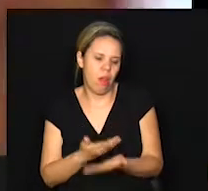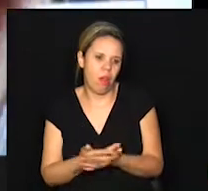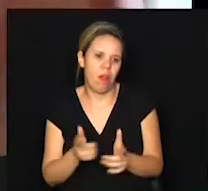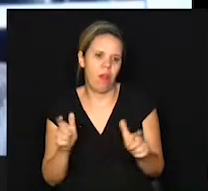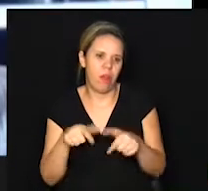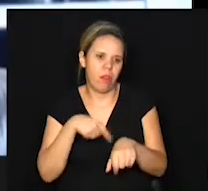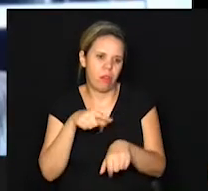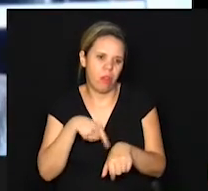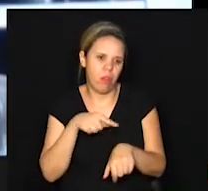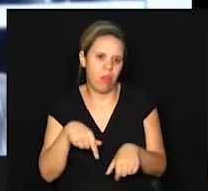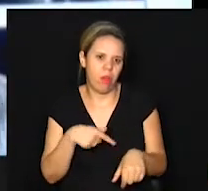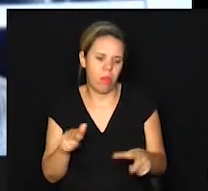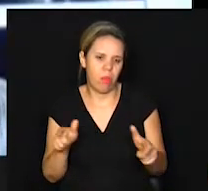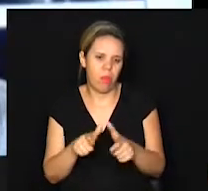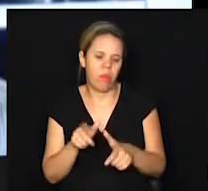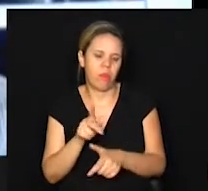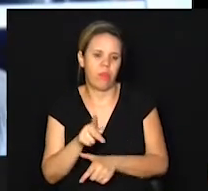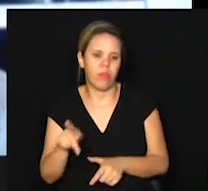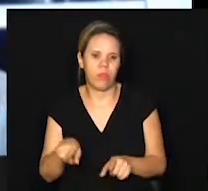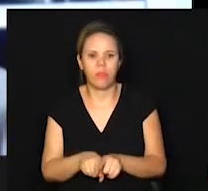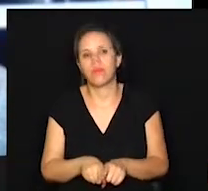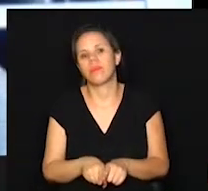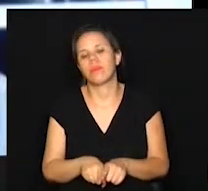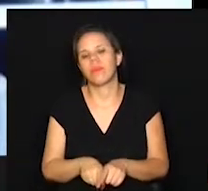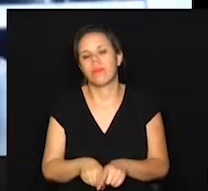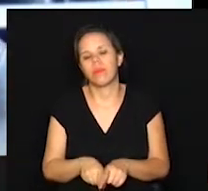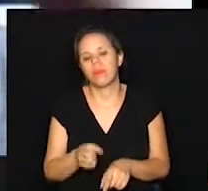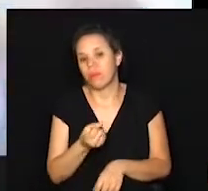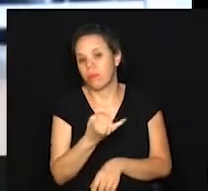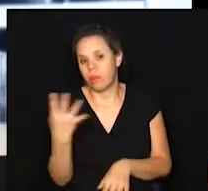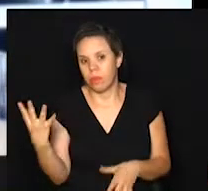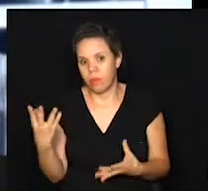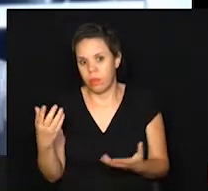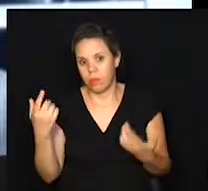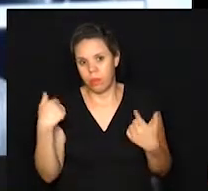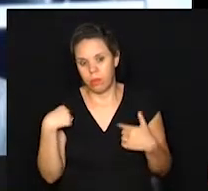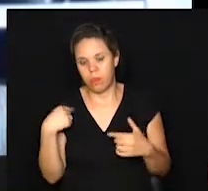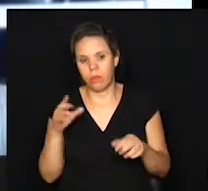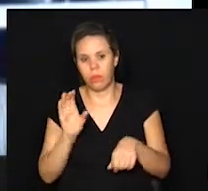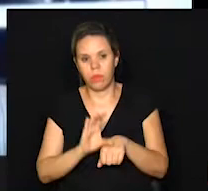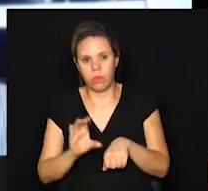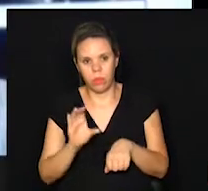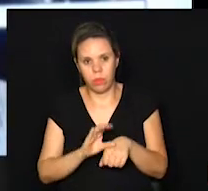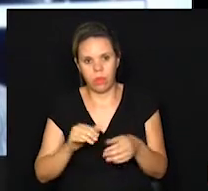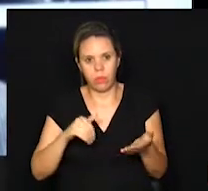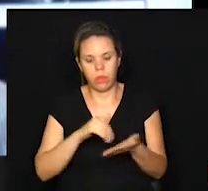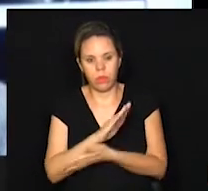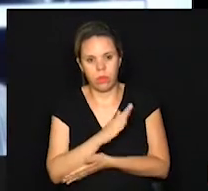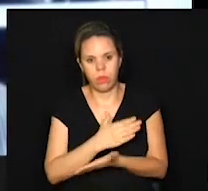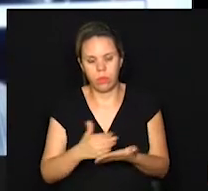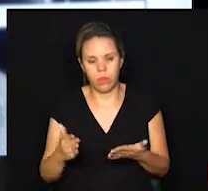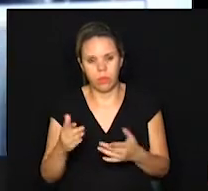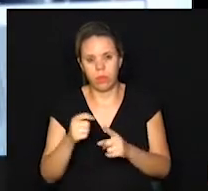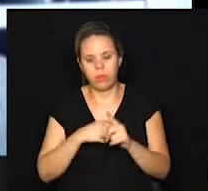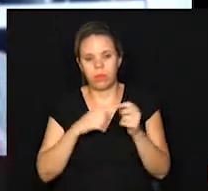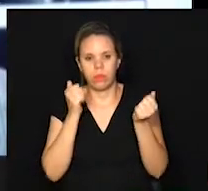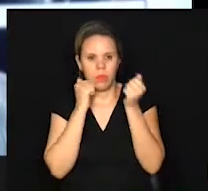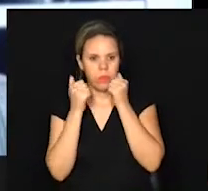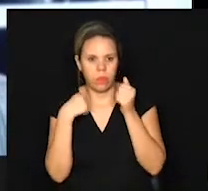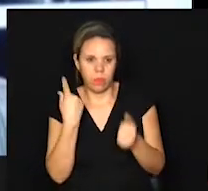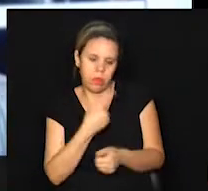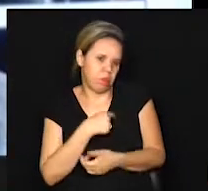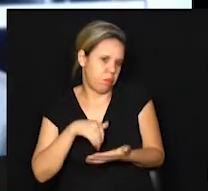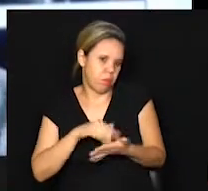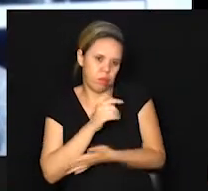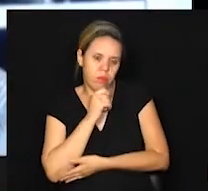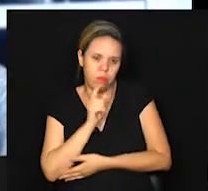vão enxugando o quadro de professores, né? Então, uma leva de professores, inclusive do nosso curso, foi demitido no começo de julho. Mas a gente não foi.